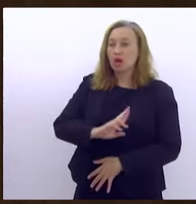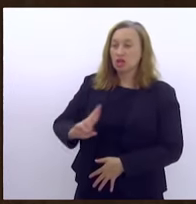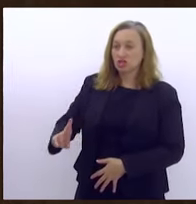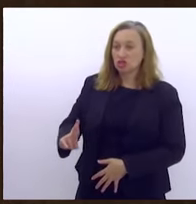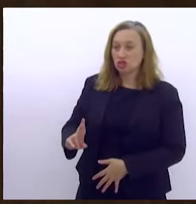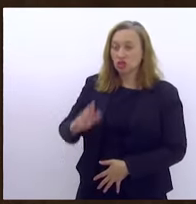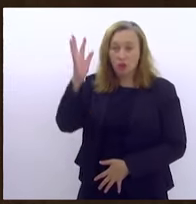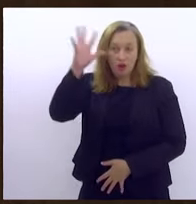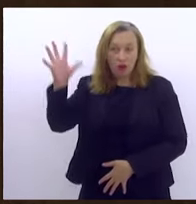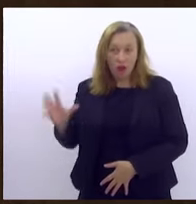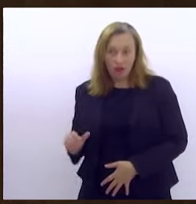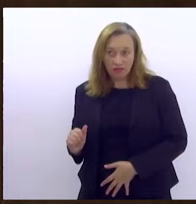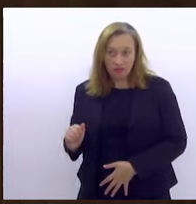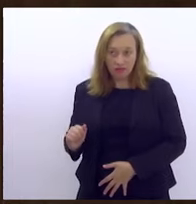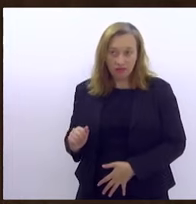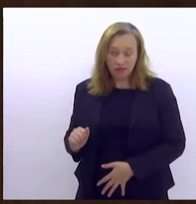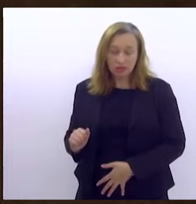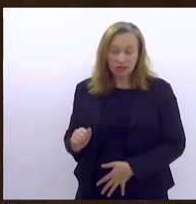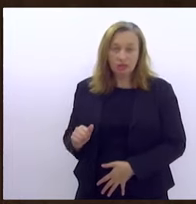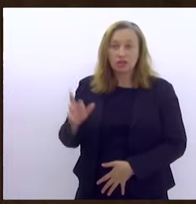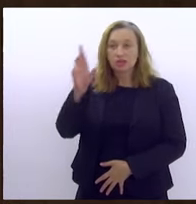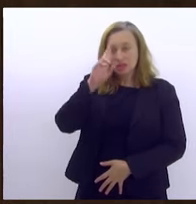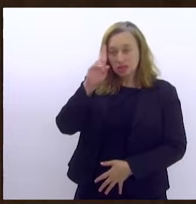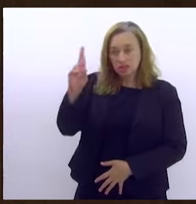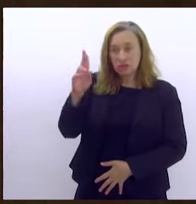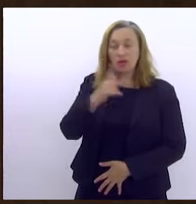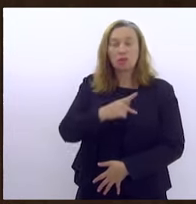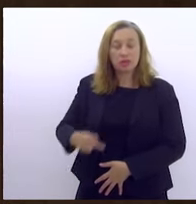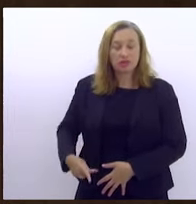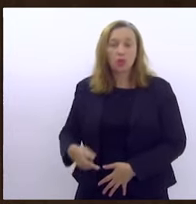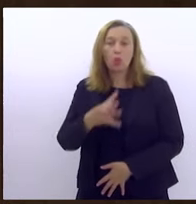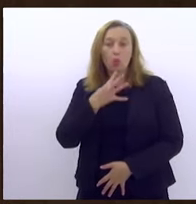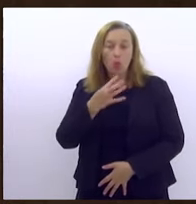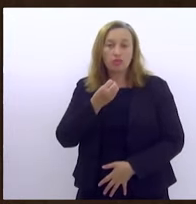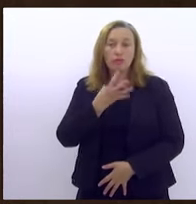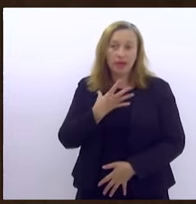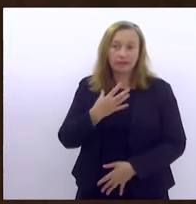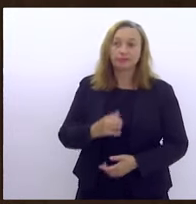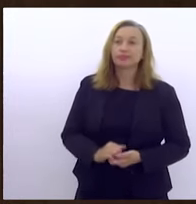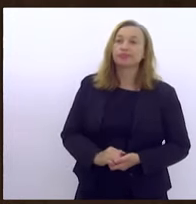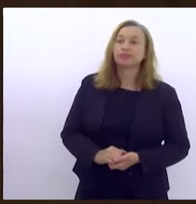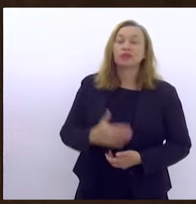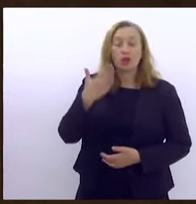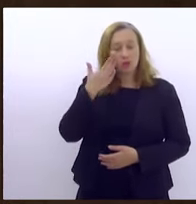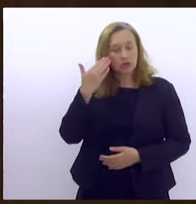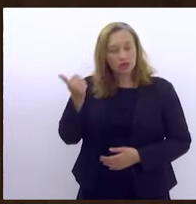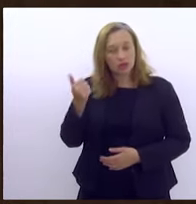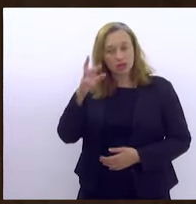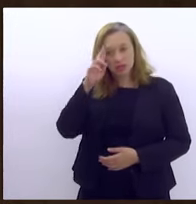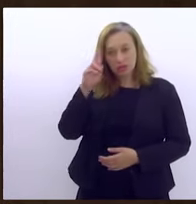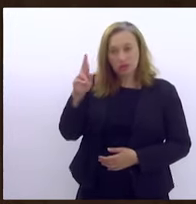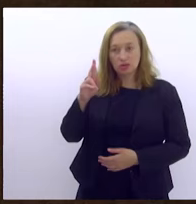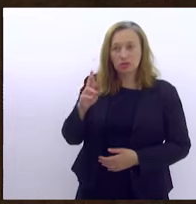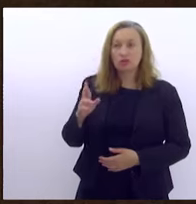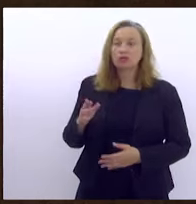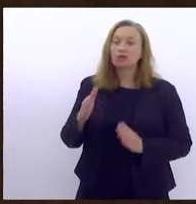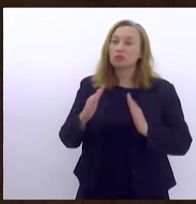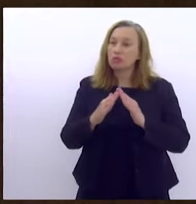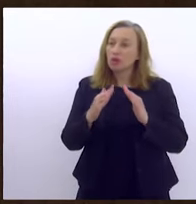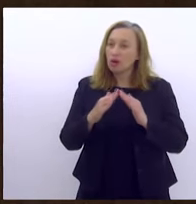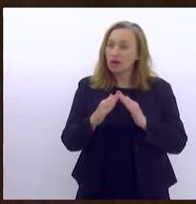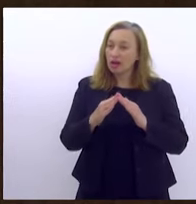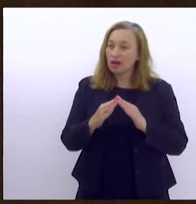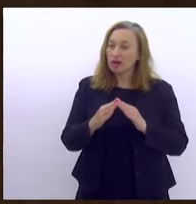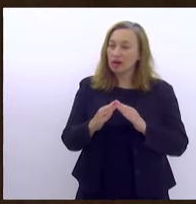matriz africana, que a senhora presidente conhece muito bem. Eu sei que a senhora, quando morava na Bahia,